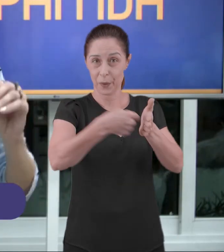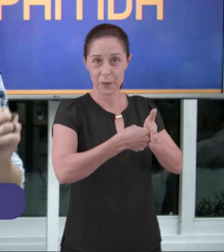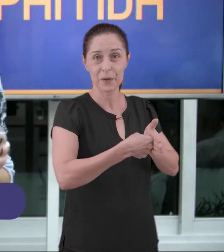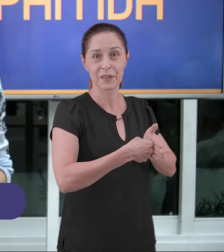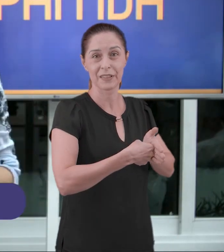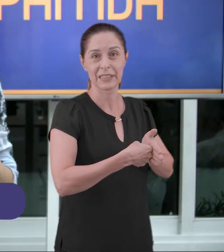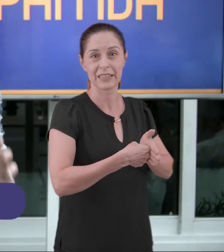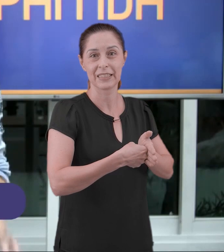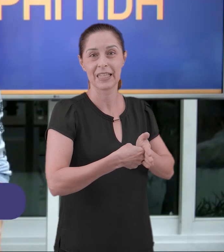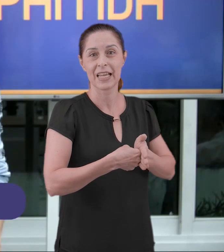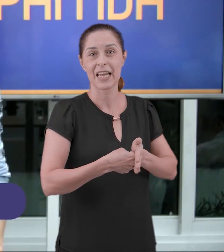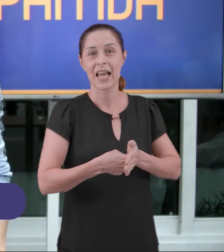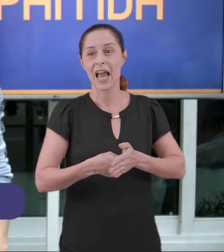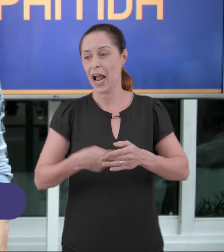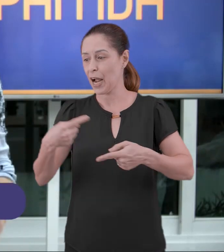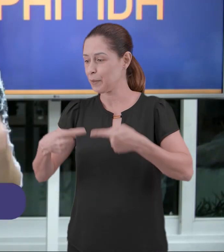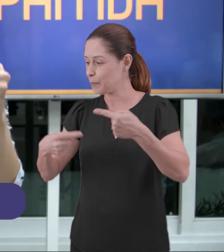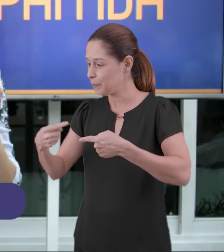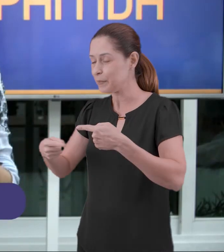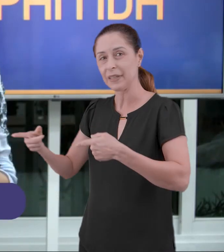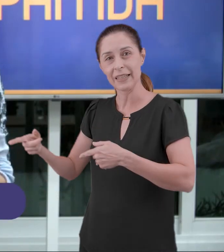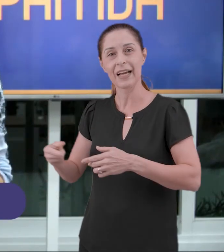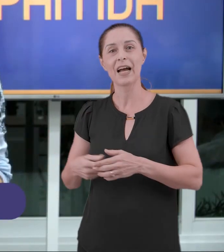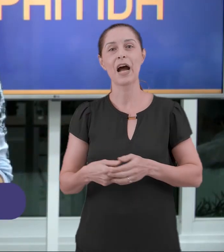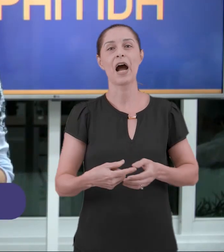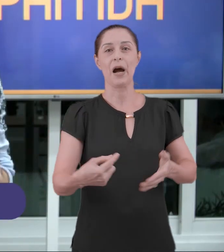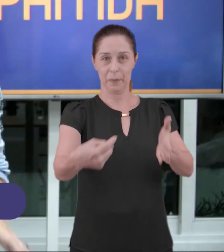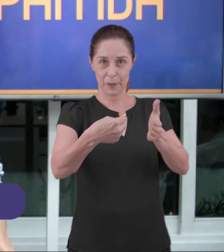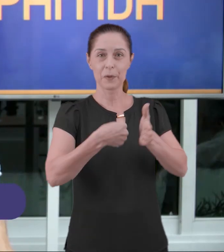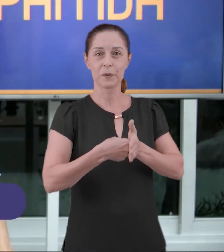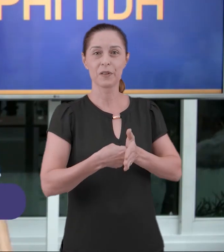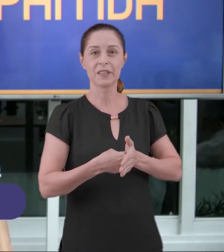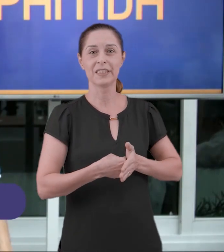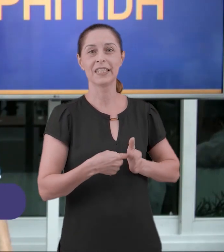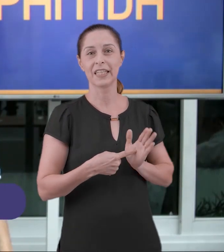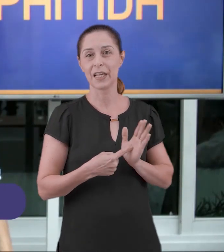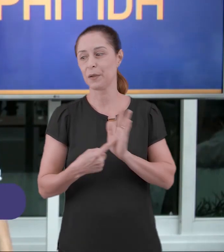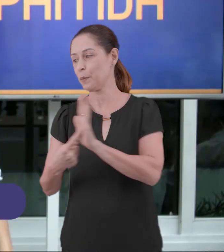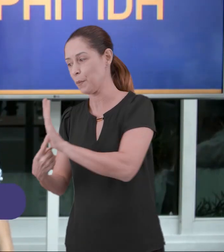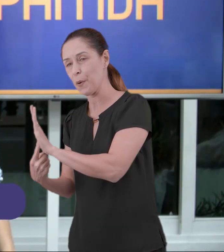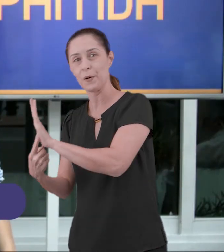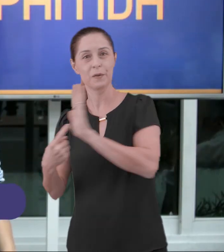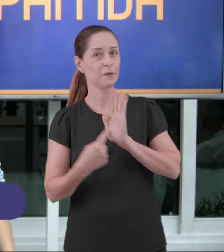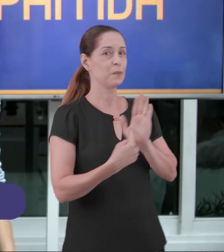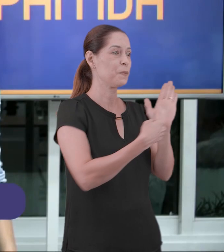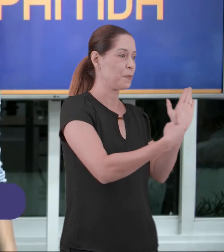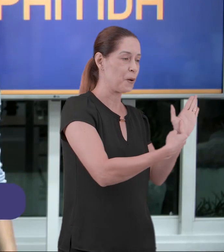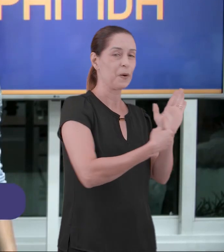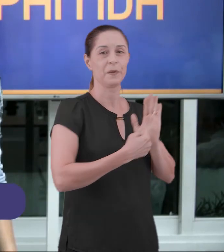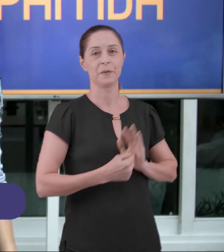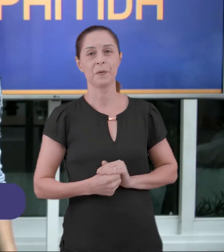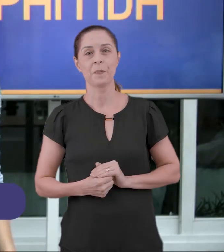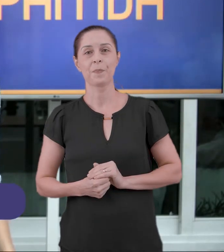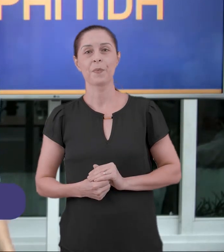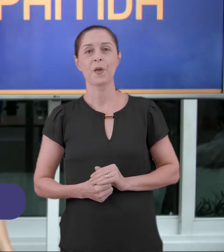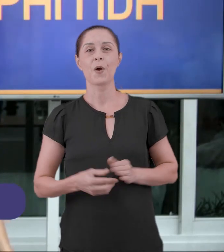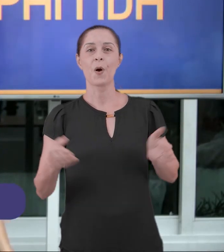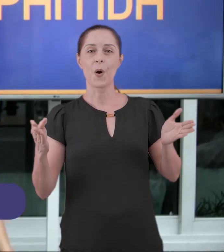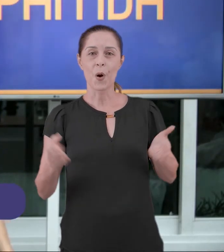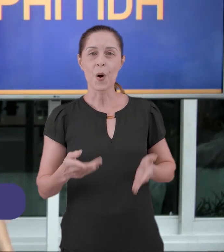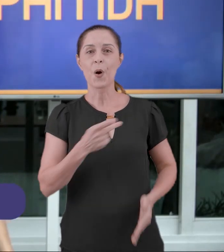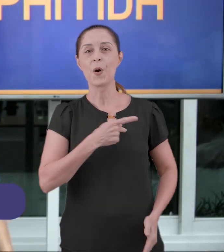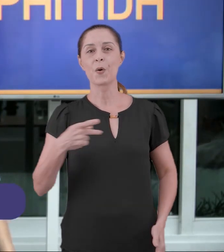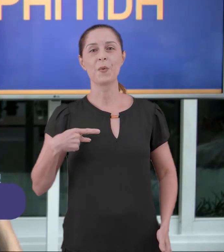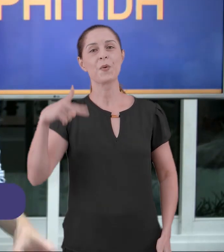estará dirigindo essa conferência. Então, pode mandar sua pergunta que eu transmitirei a elas. Hoje com o nosso querido pastor